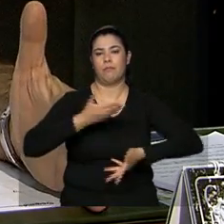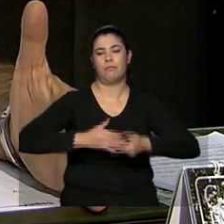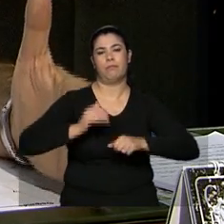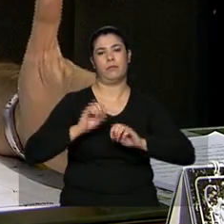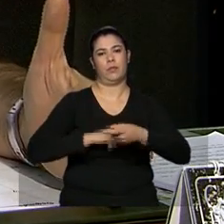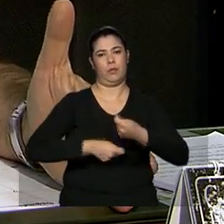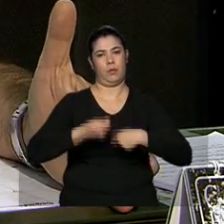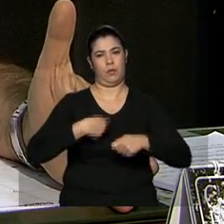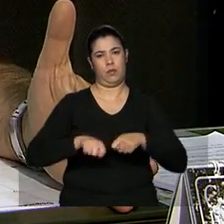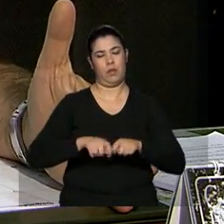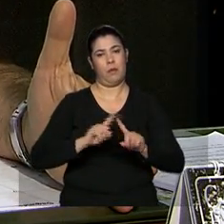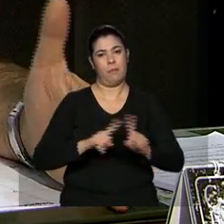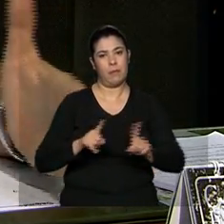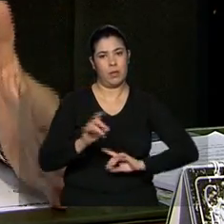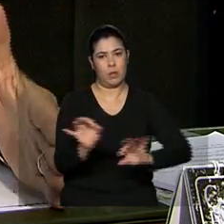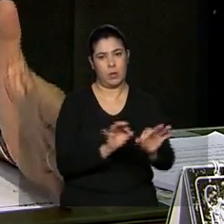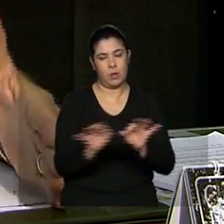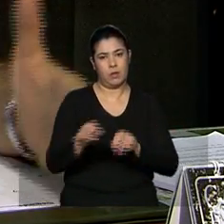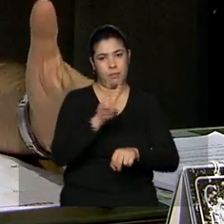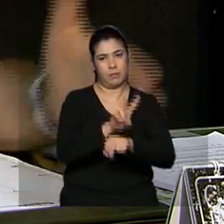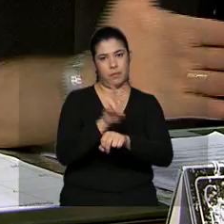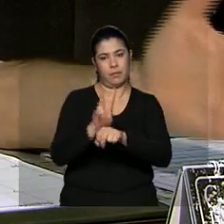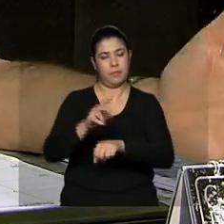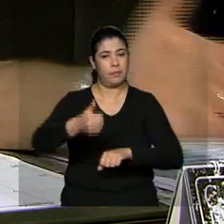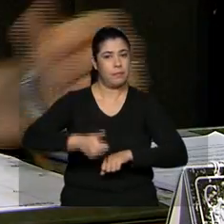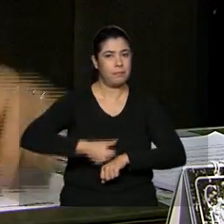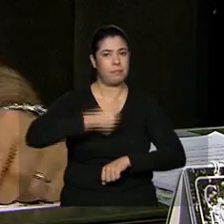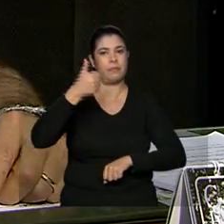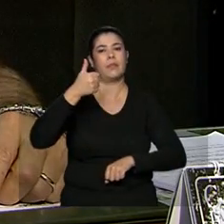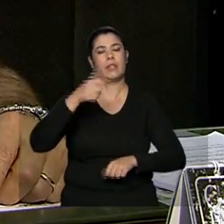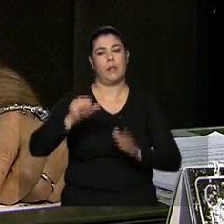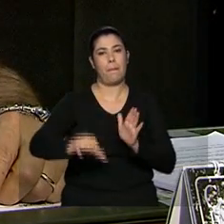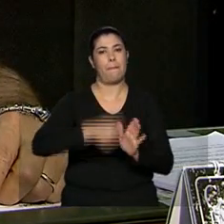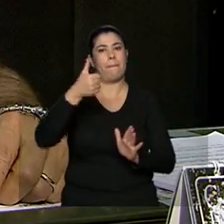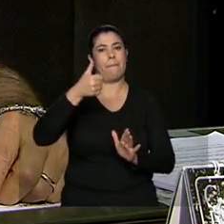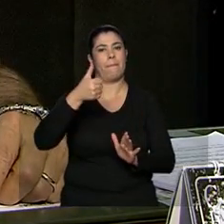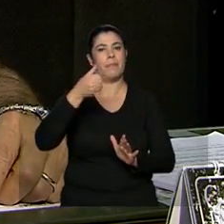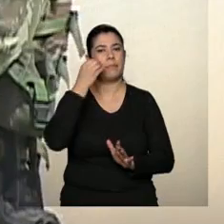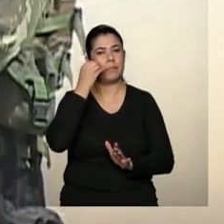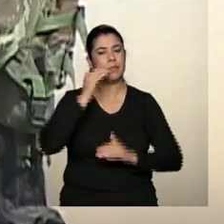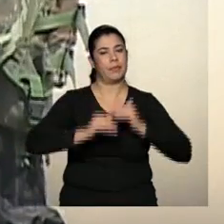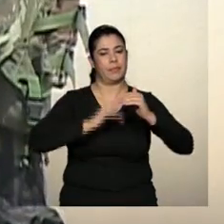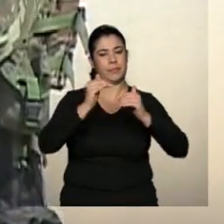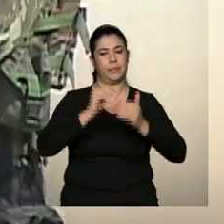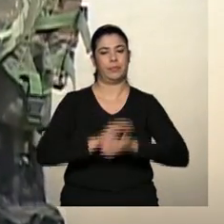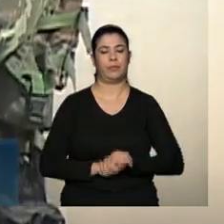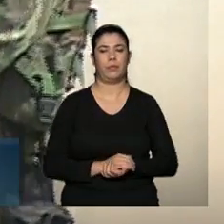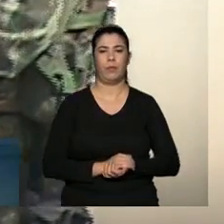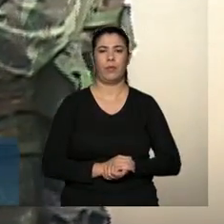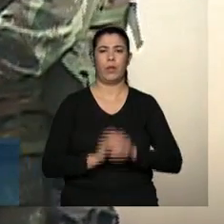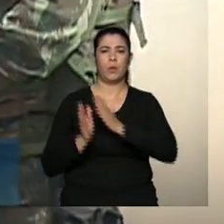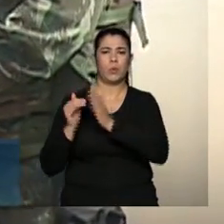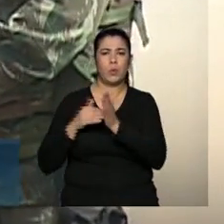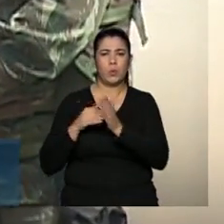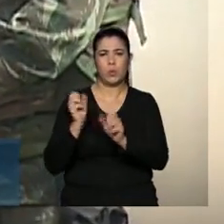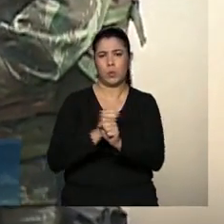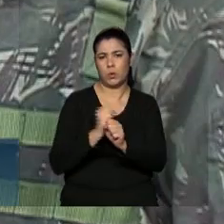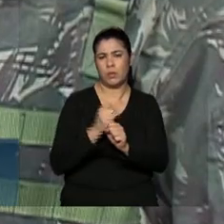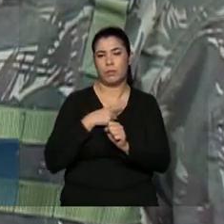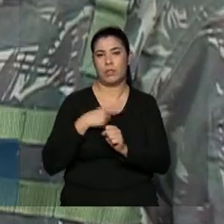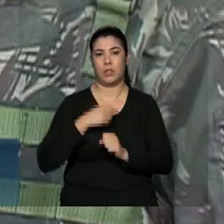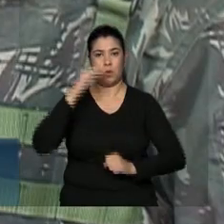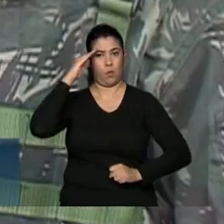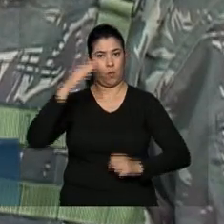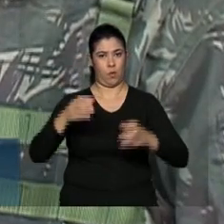a ordem, a estabilidade é o primeiro passo para que eles tenham esse desenvolvimento. Nesse período, as tropas participaram de